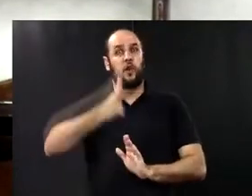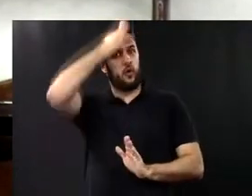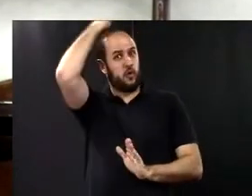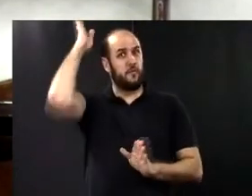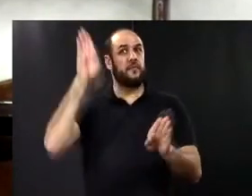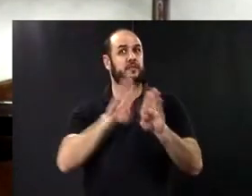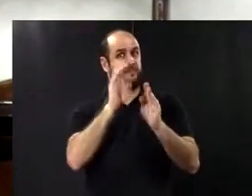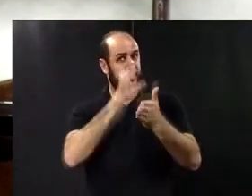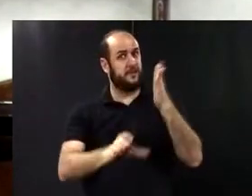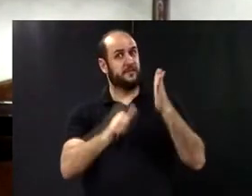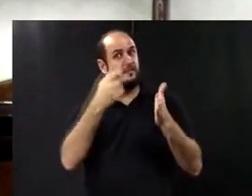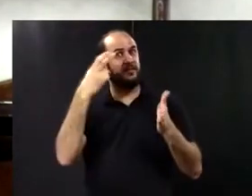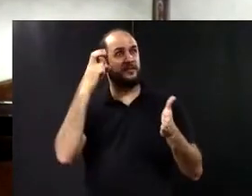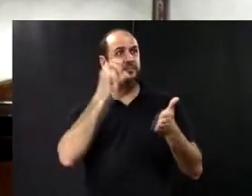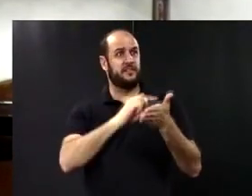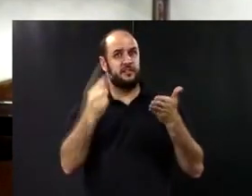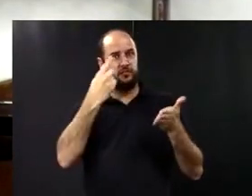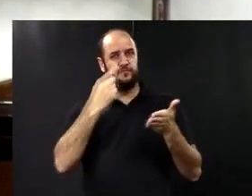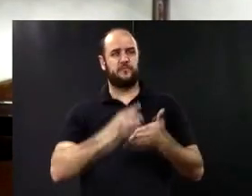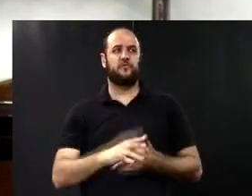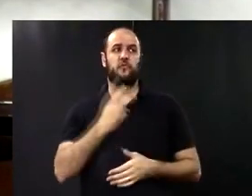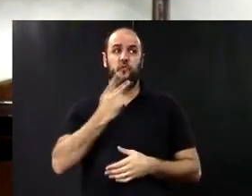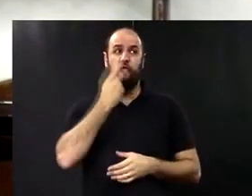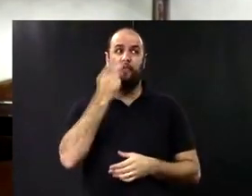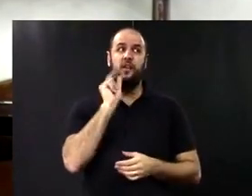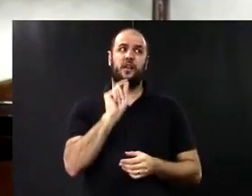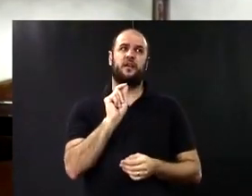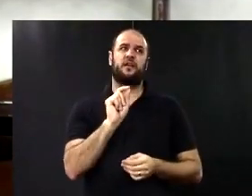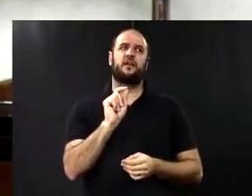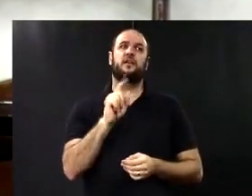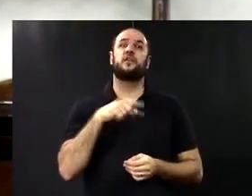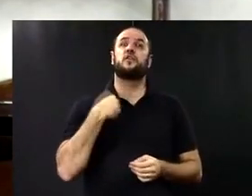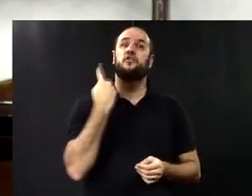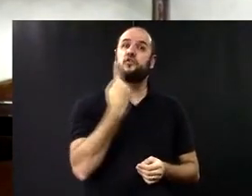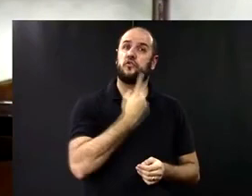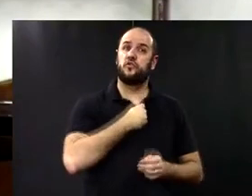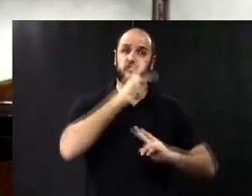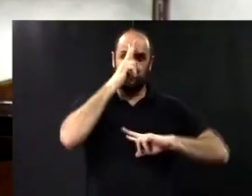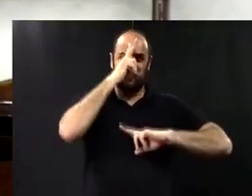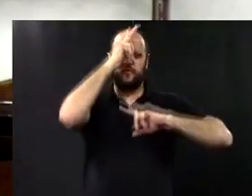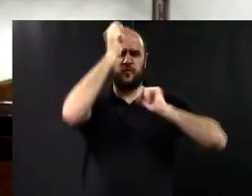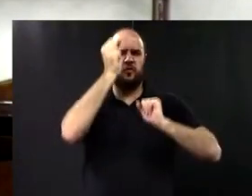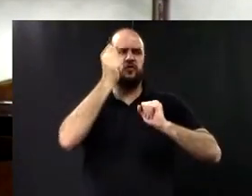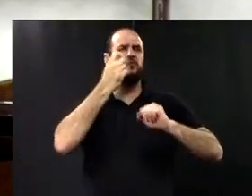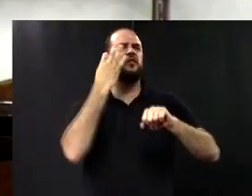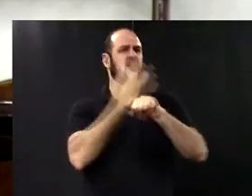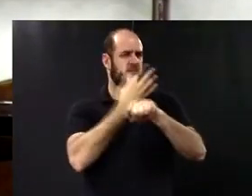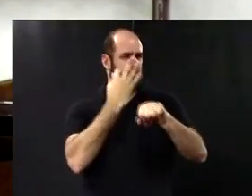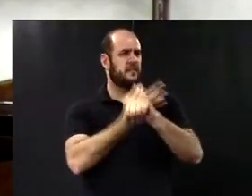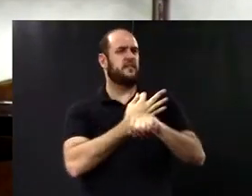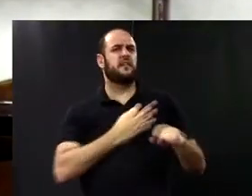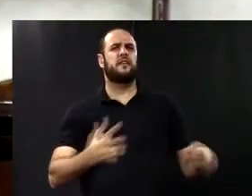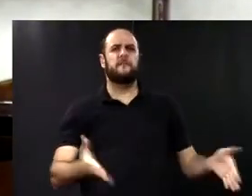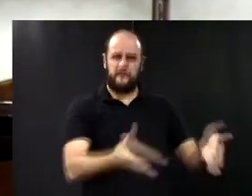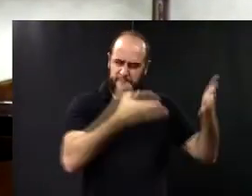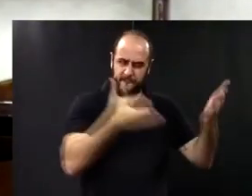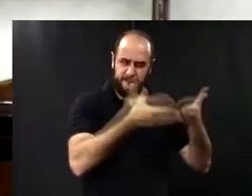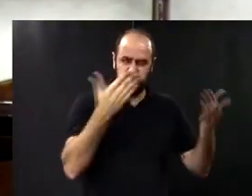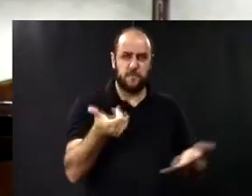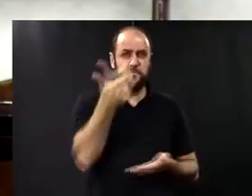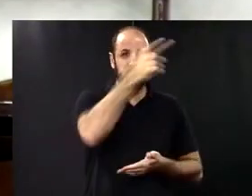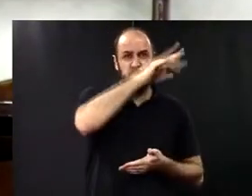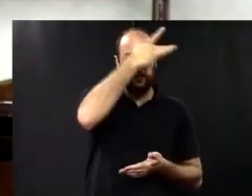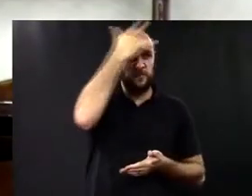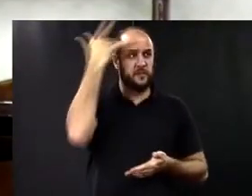15, versículo 1, em que o autor diz: nós que somos fortes devemos suportar as fraquezas dos